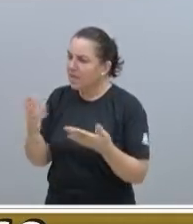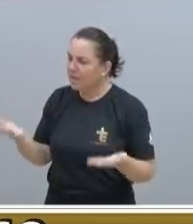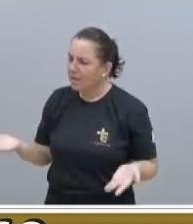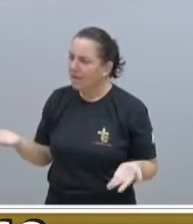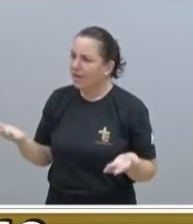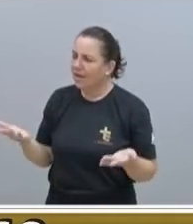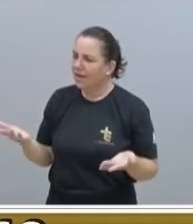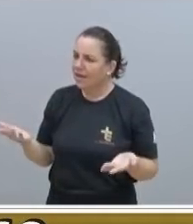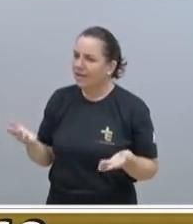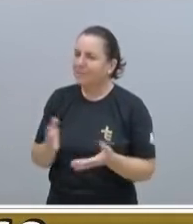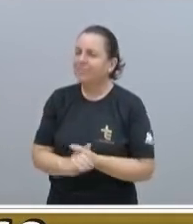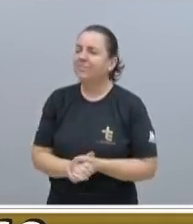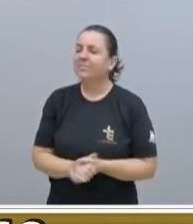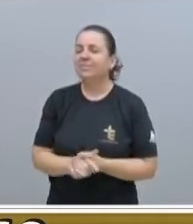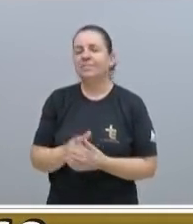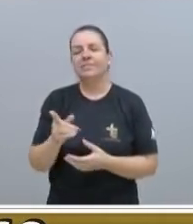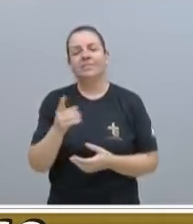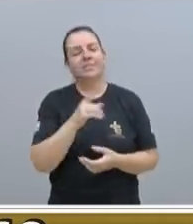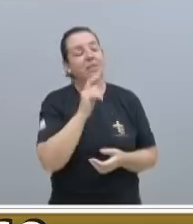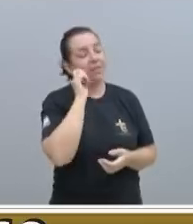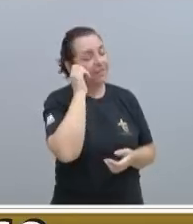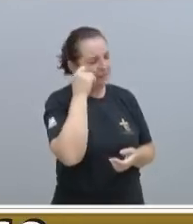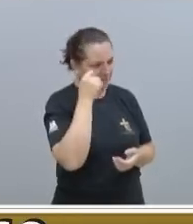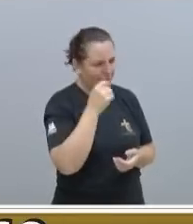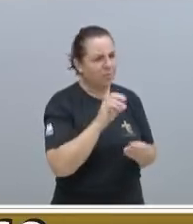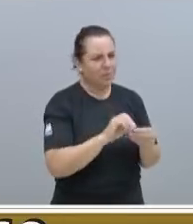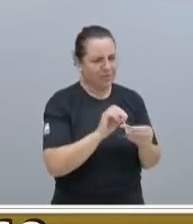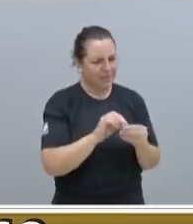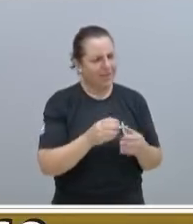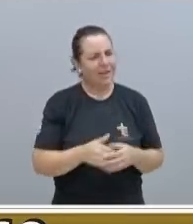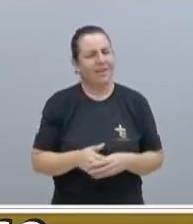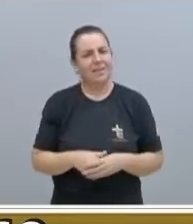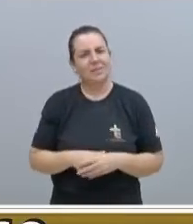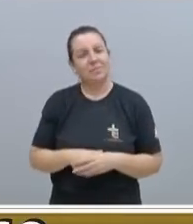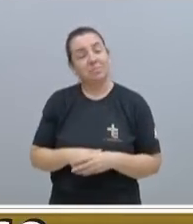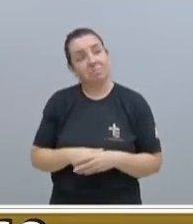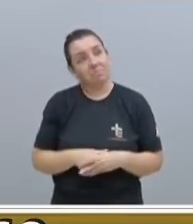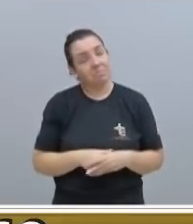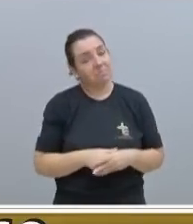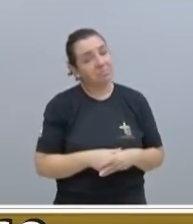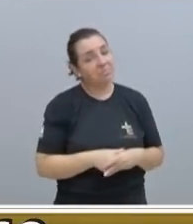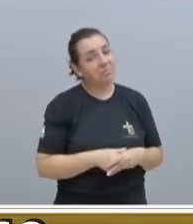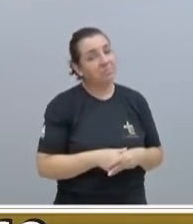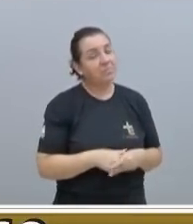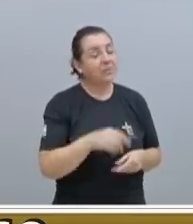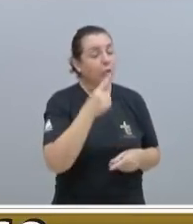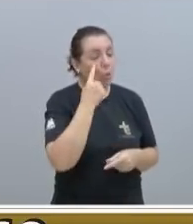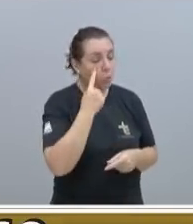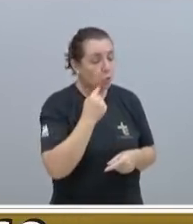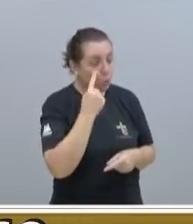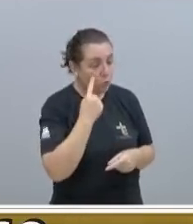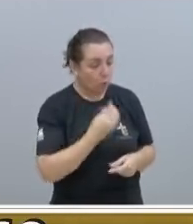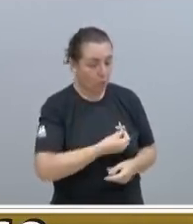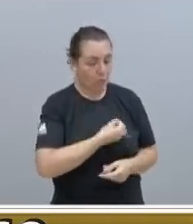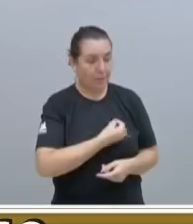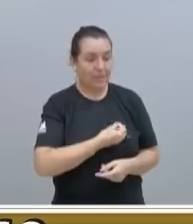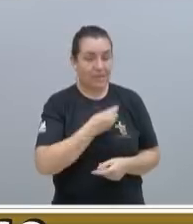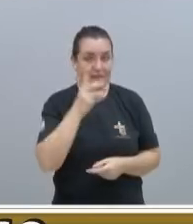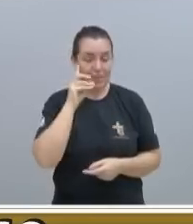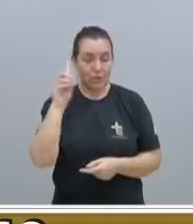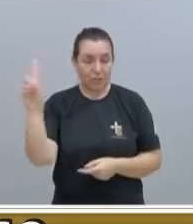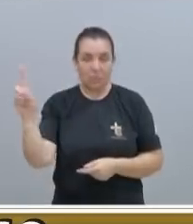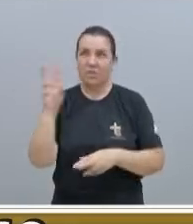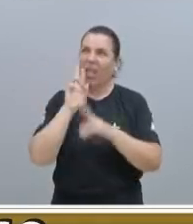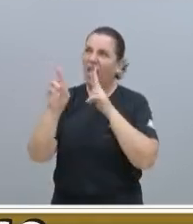mônica há um segredo para agir assim choro na presença de deus reclamam da presença